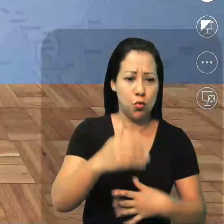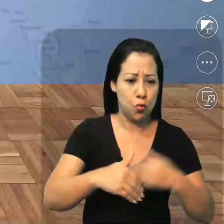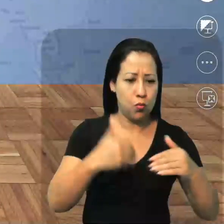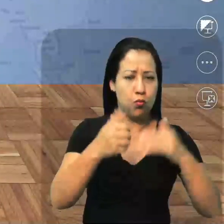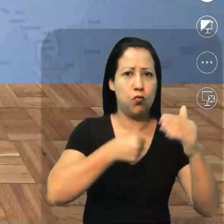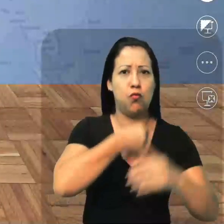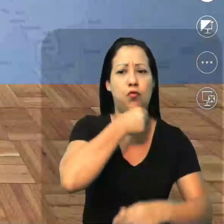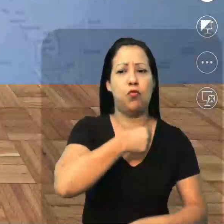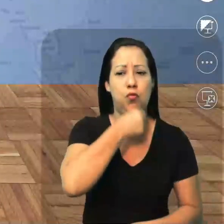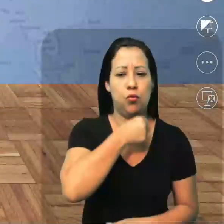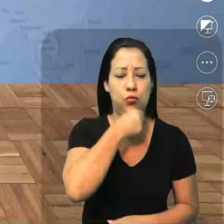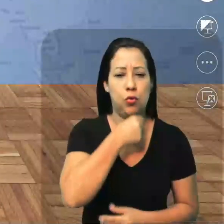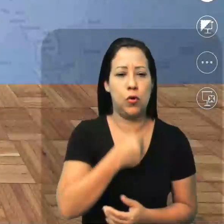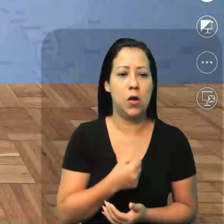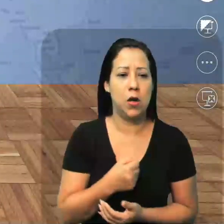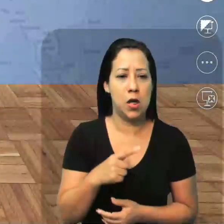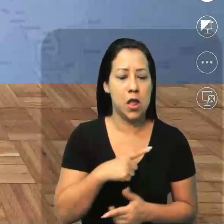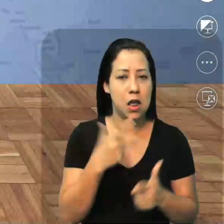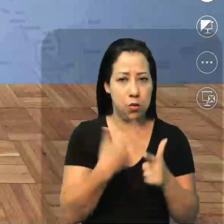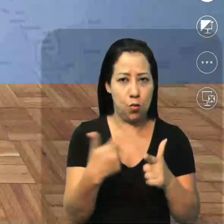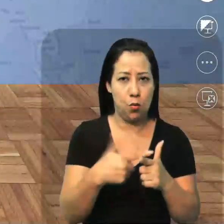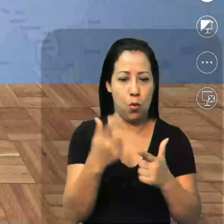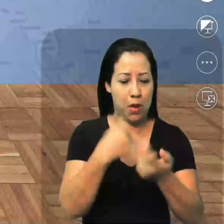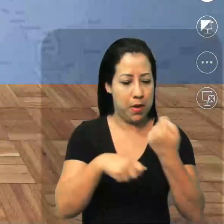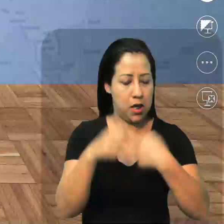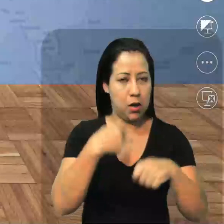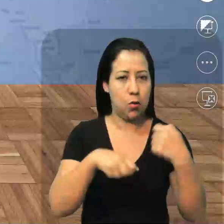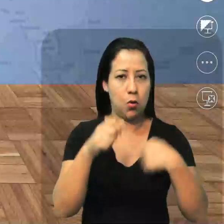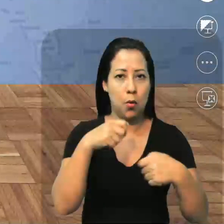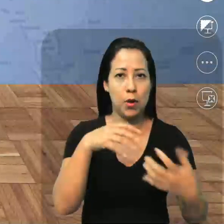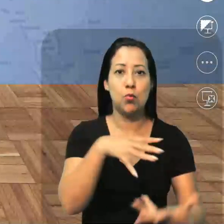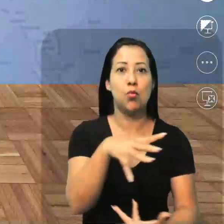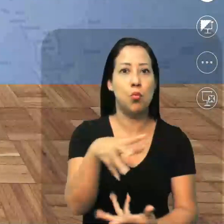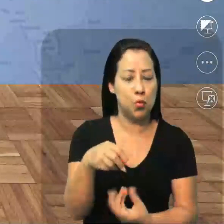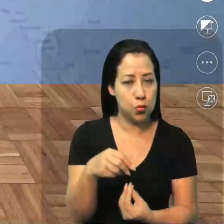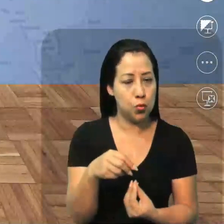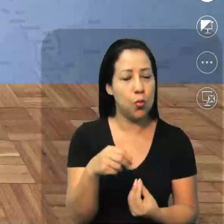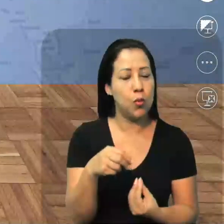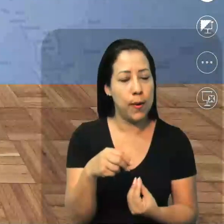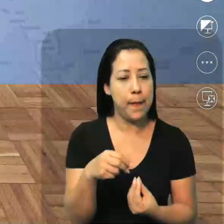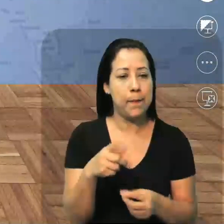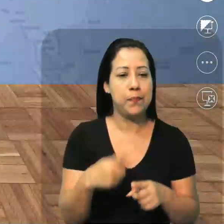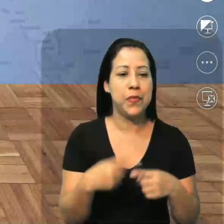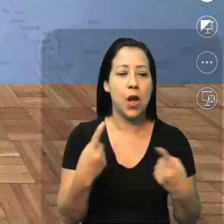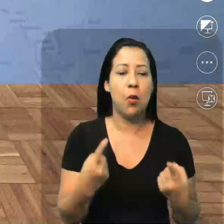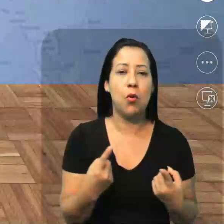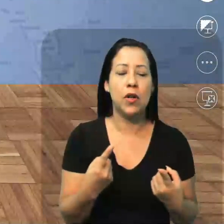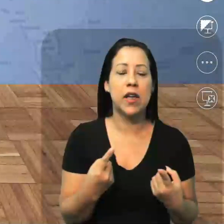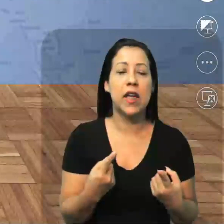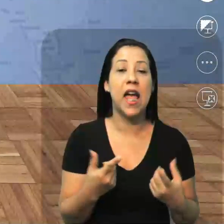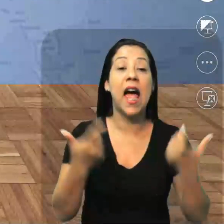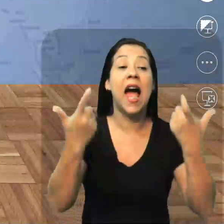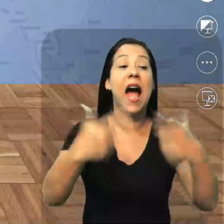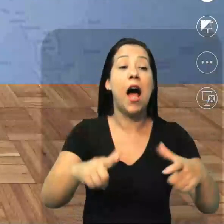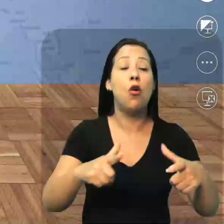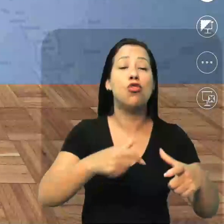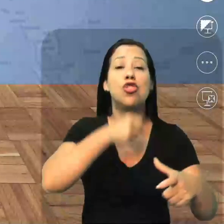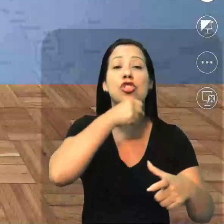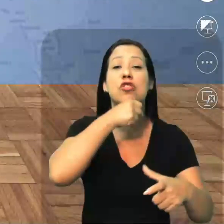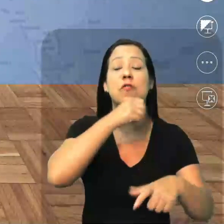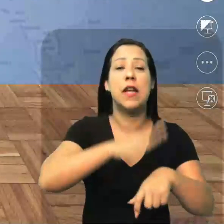Isso é um problema econômico mundial. Por quê? Aonde é que está envelhecendo mais? Nos